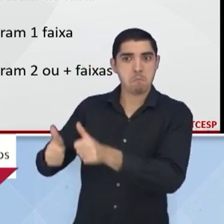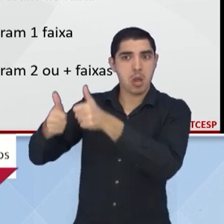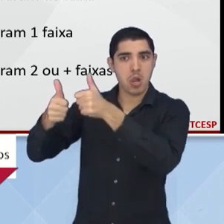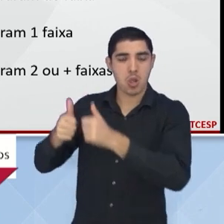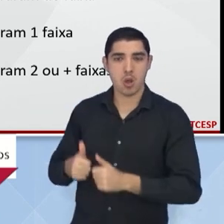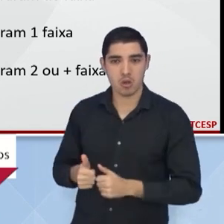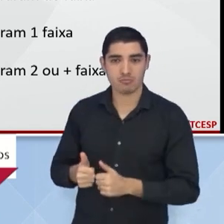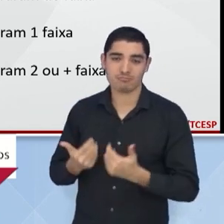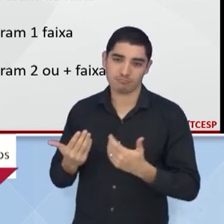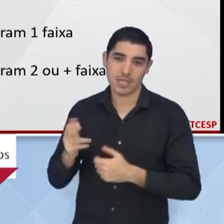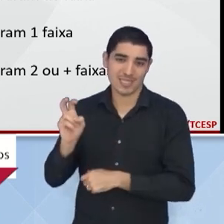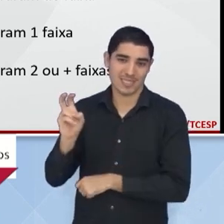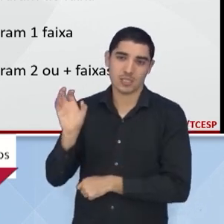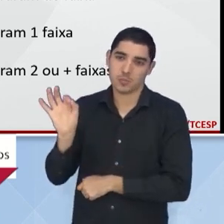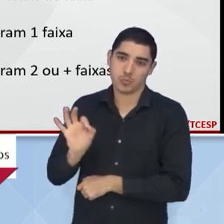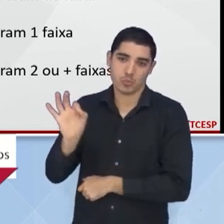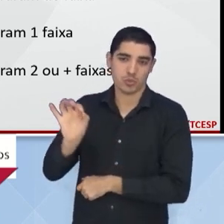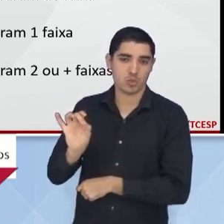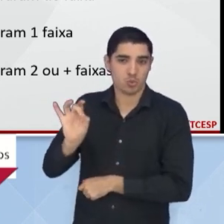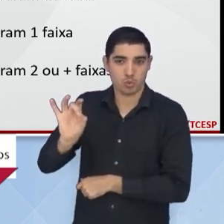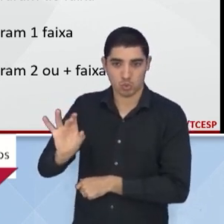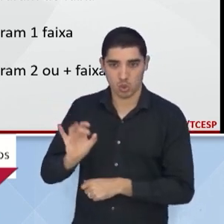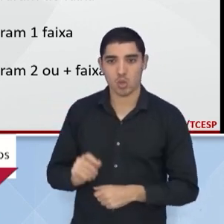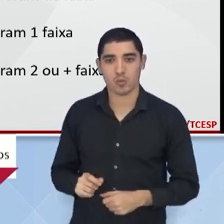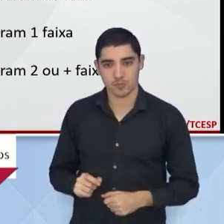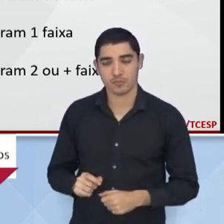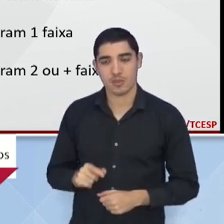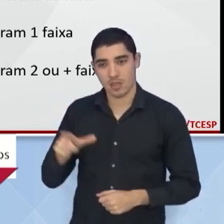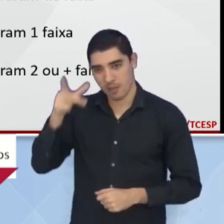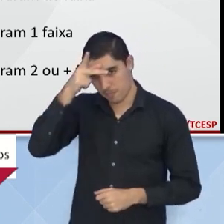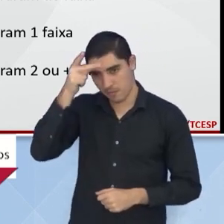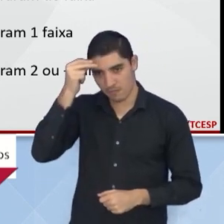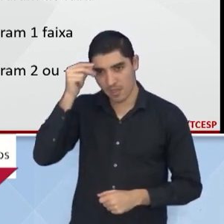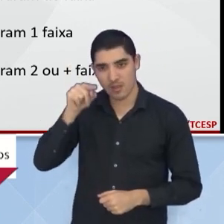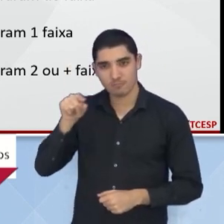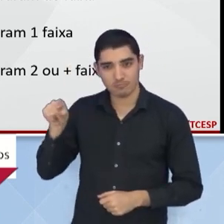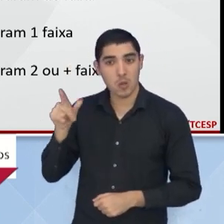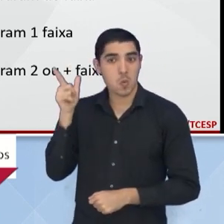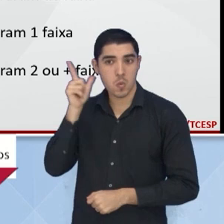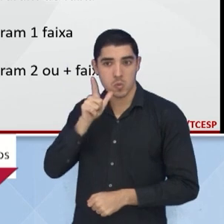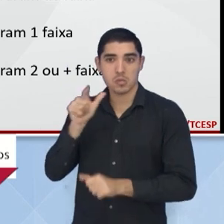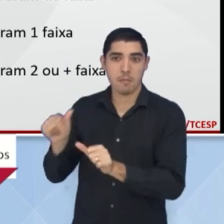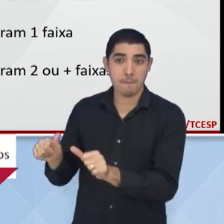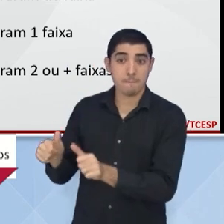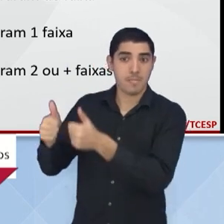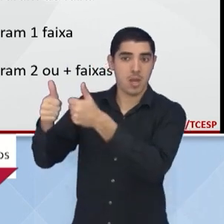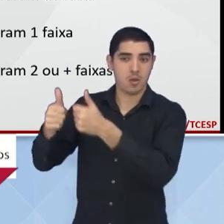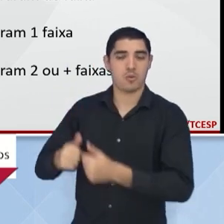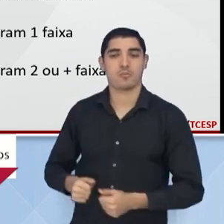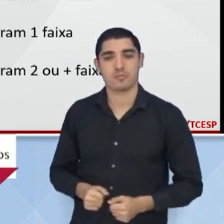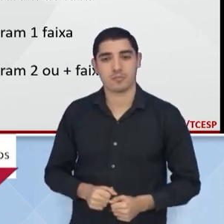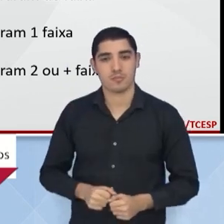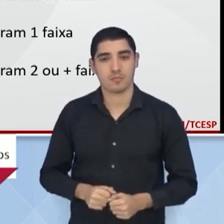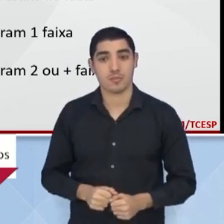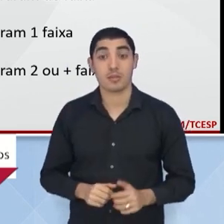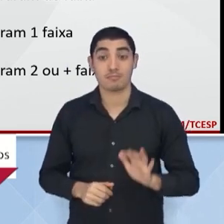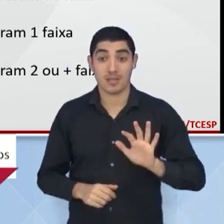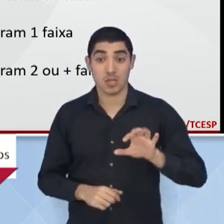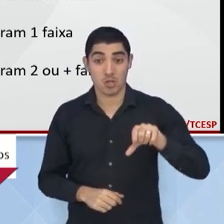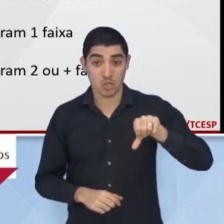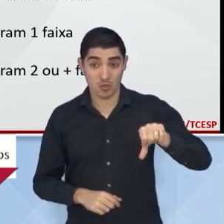então assim só 5% dos prefeitos melhoraram as faixas de resultado